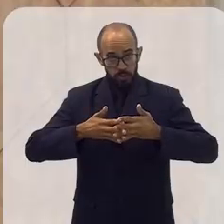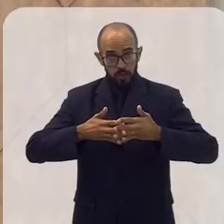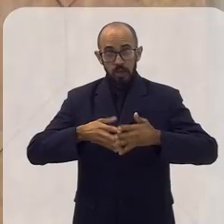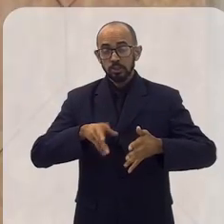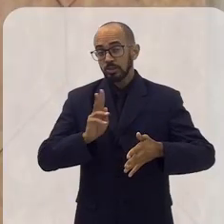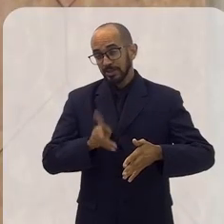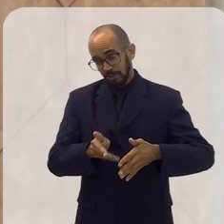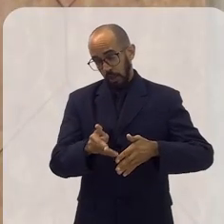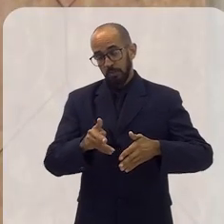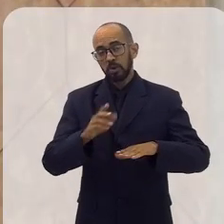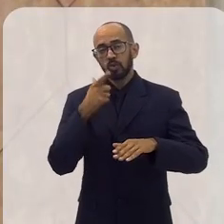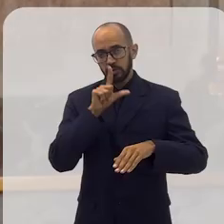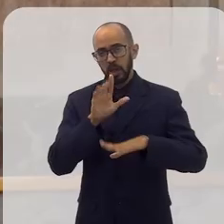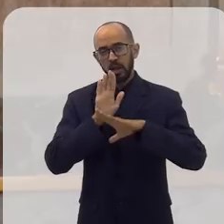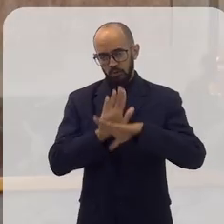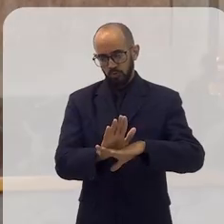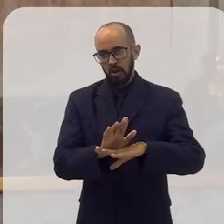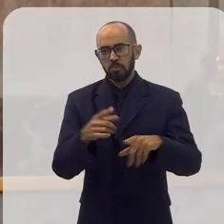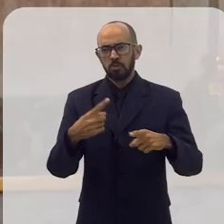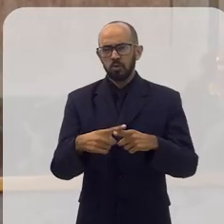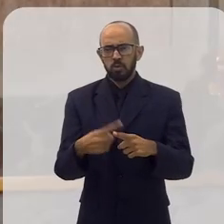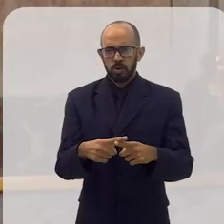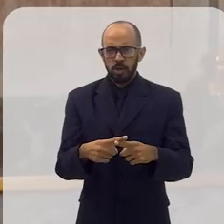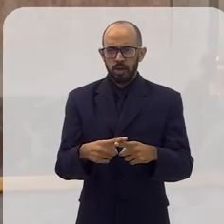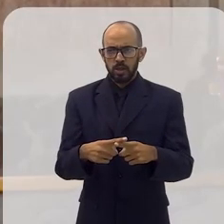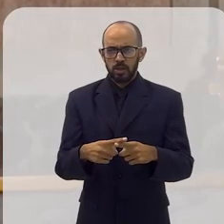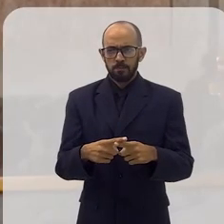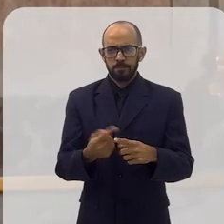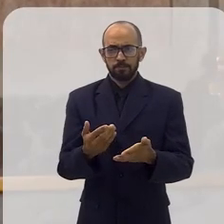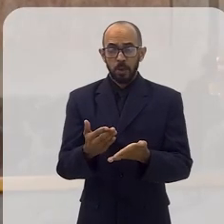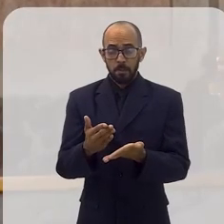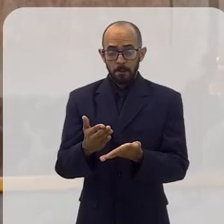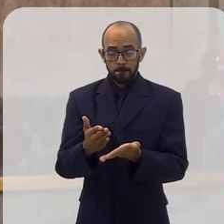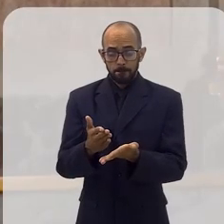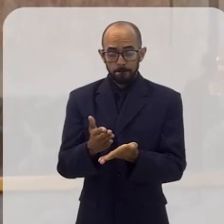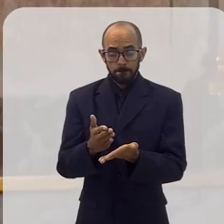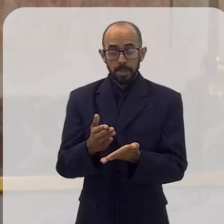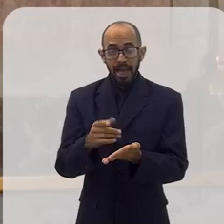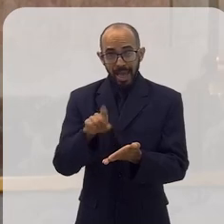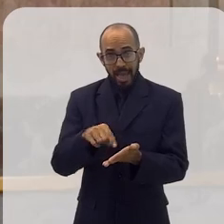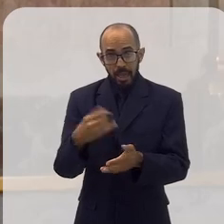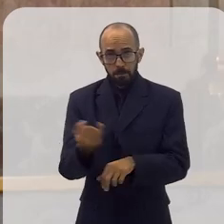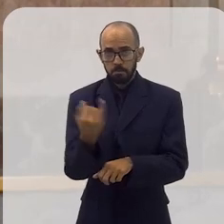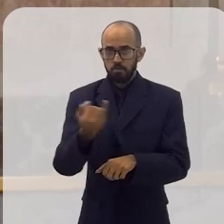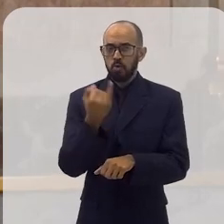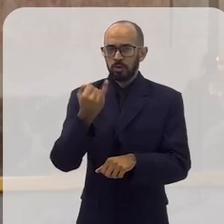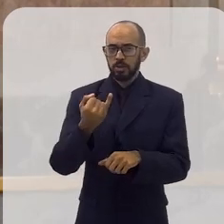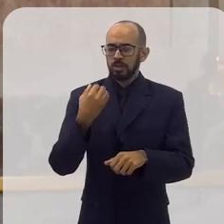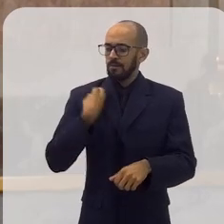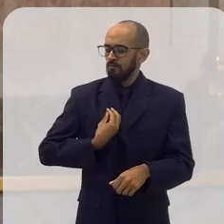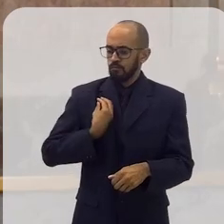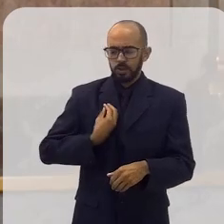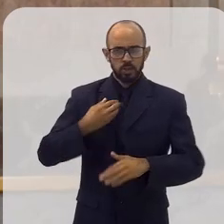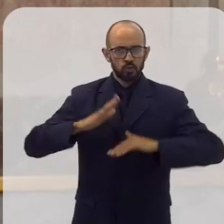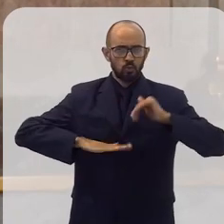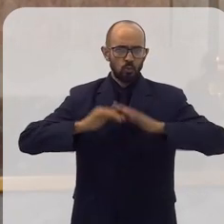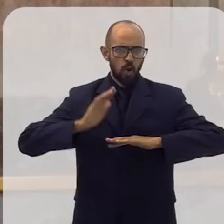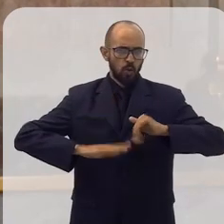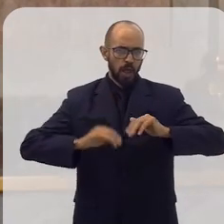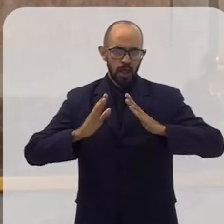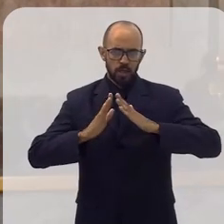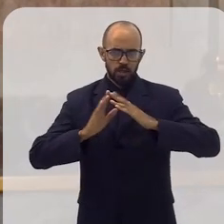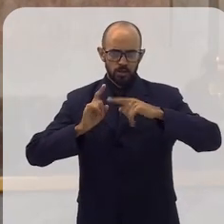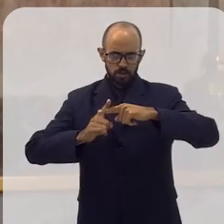igreja consegue está pronta ajudar. E consegue ajudar, porque é uma parte muito importante da vida de